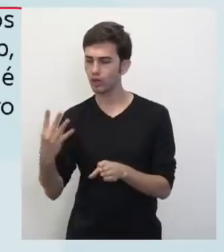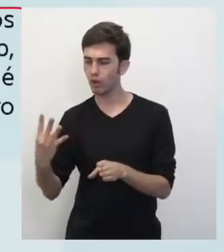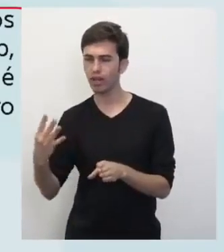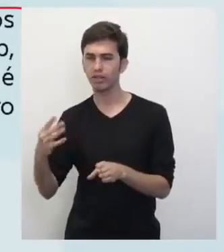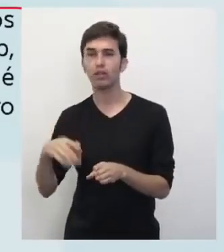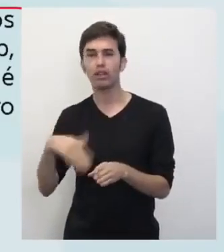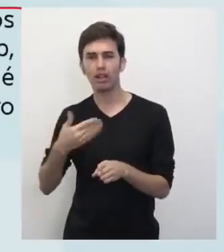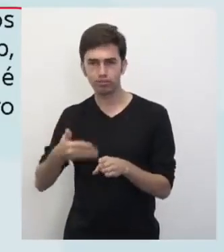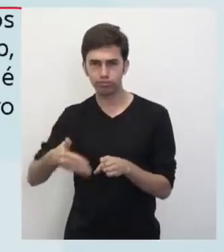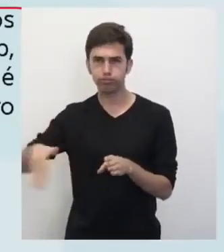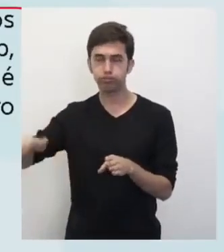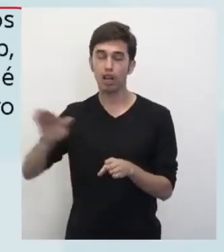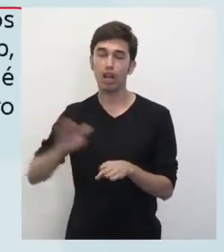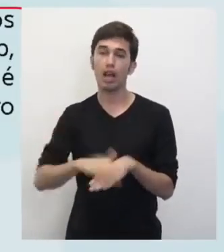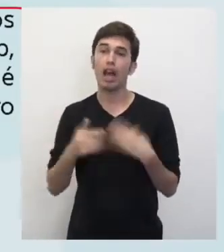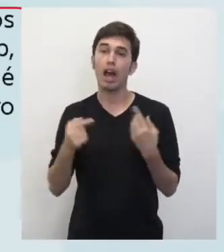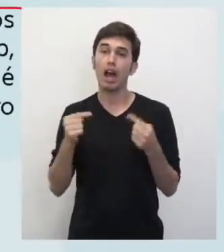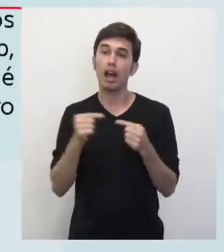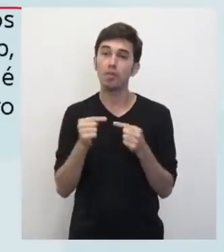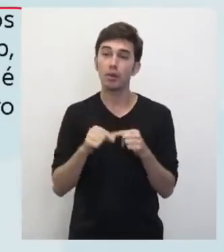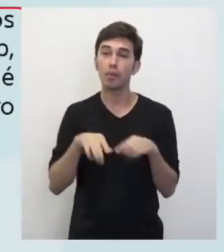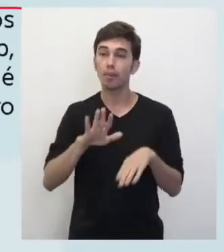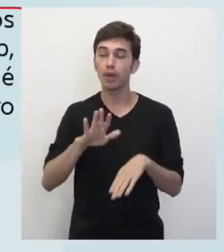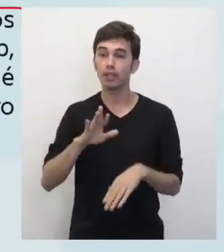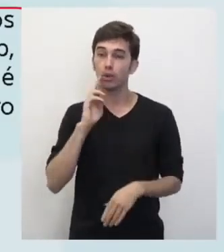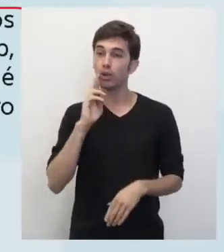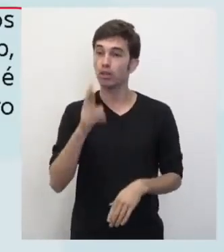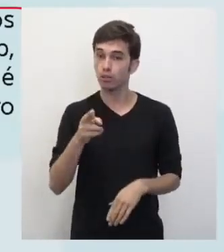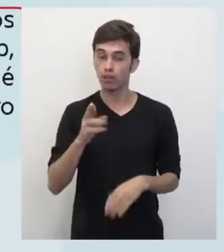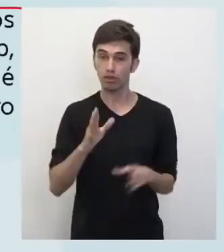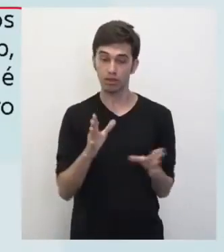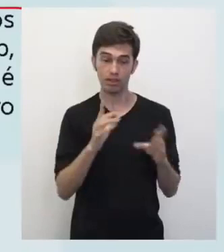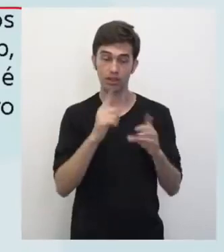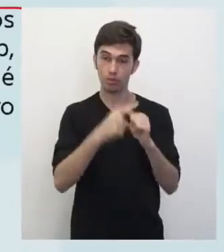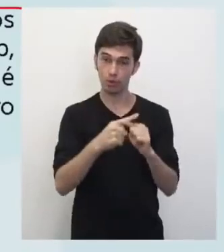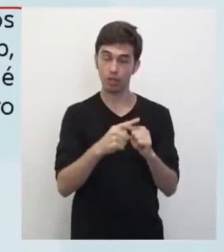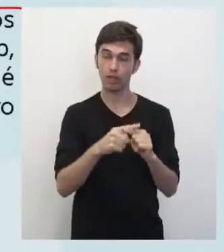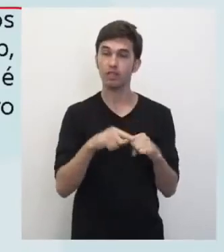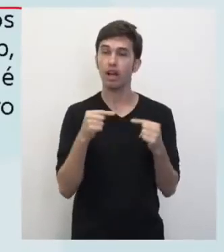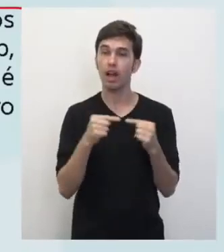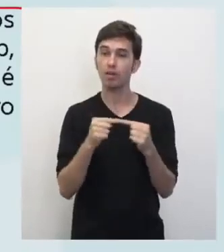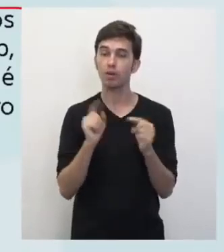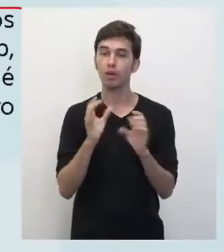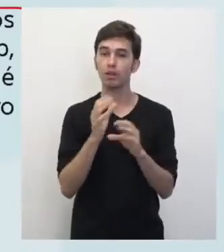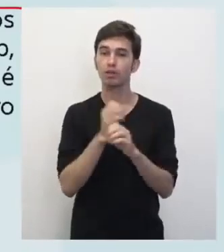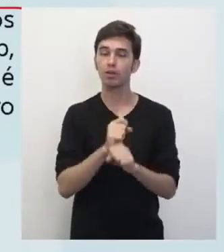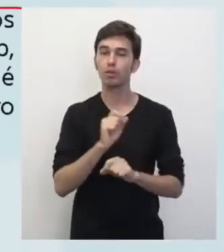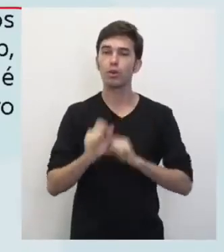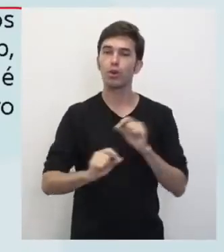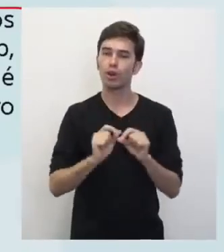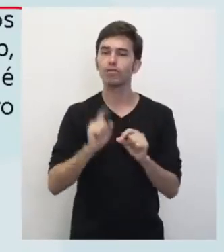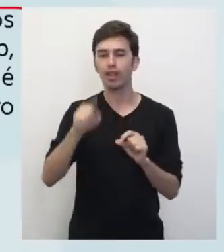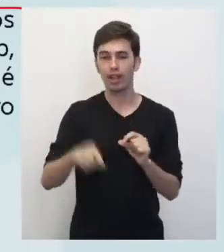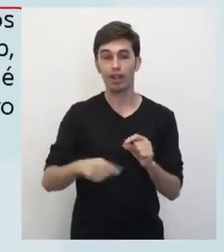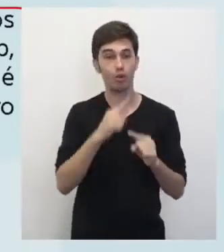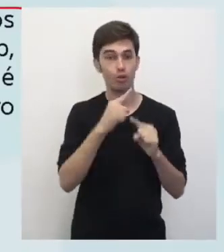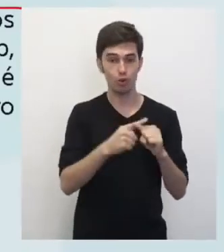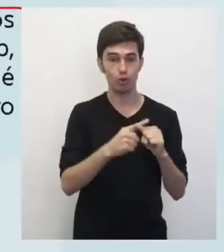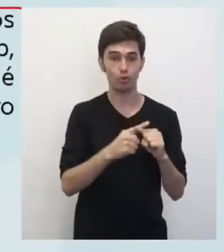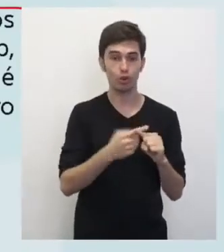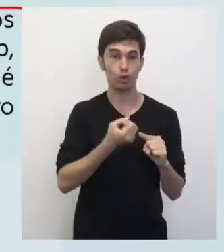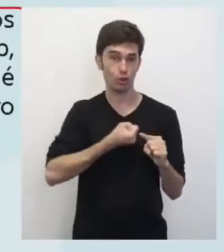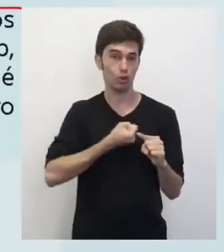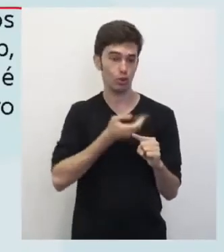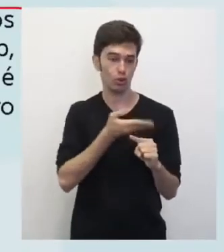Osmar? Sim. Então, os números naturais. O resultado dessa multiplicação são os múltiplos do número dado. Então,